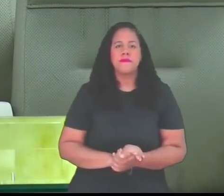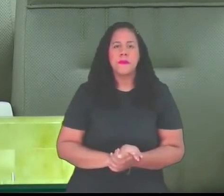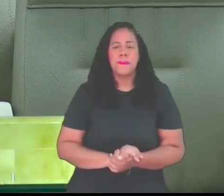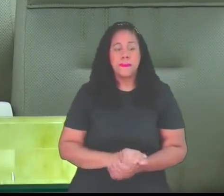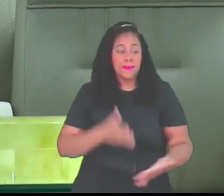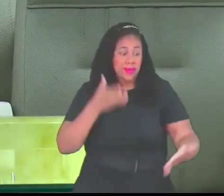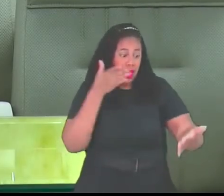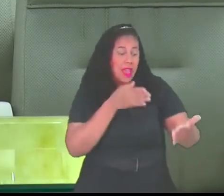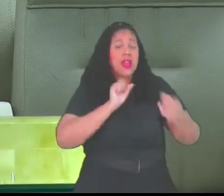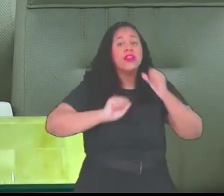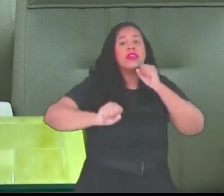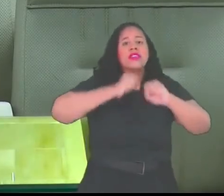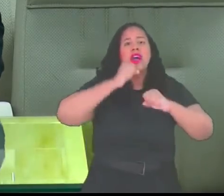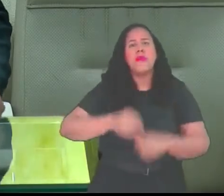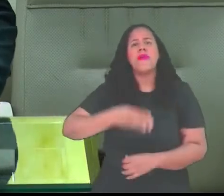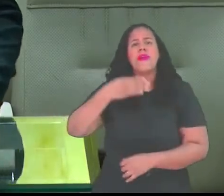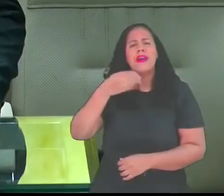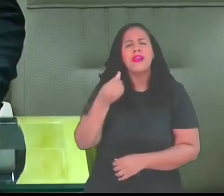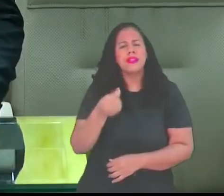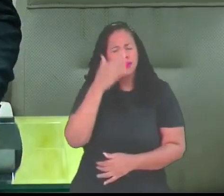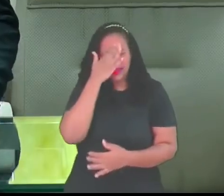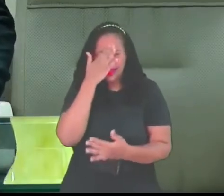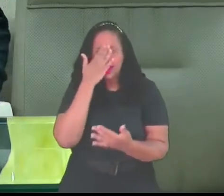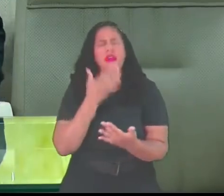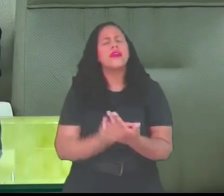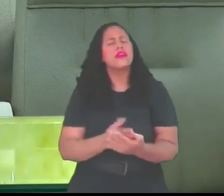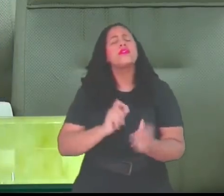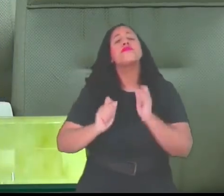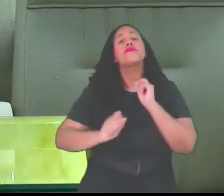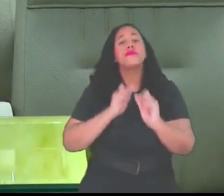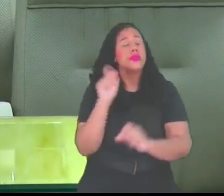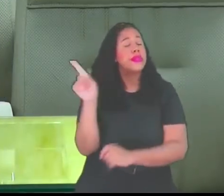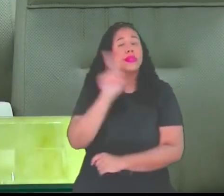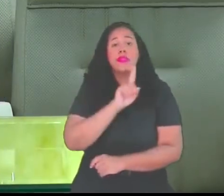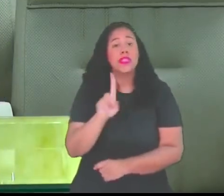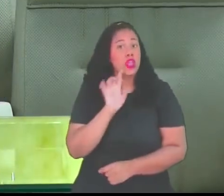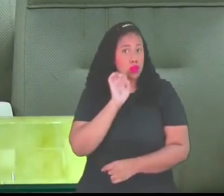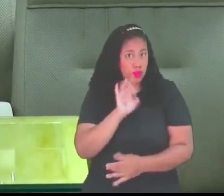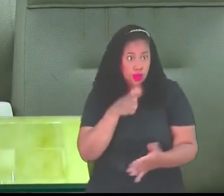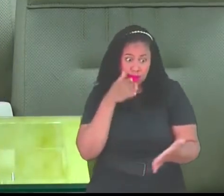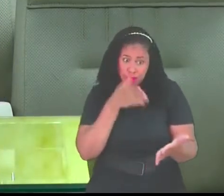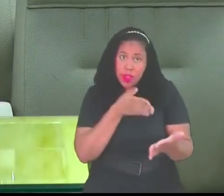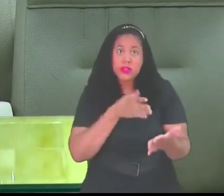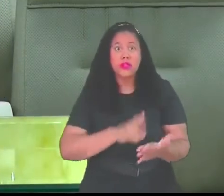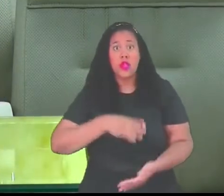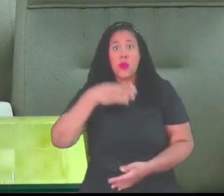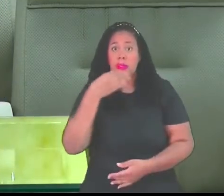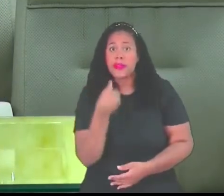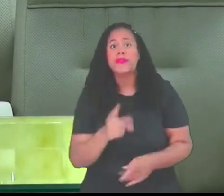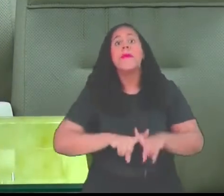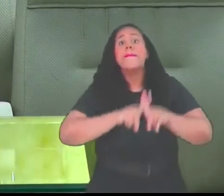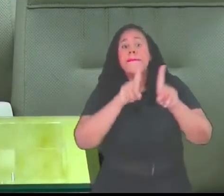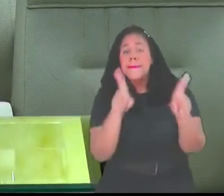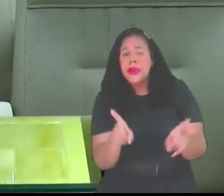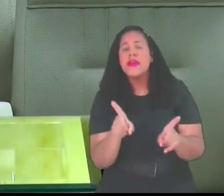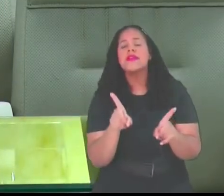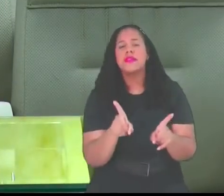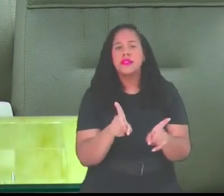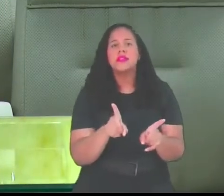Este Salmo 46, acredita-se, não só o 46, mas o